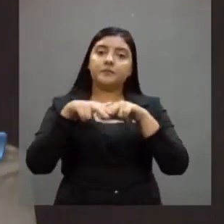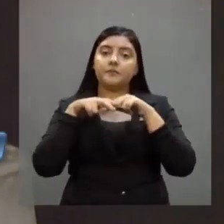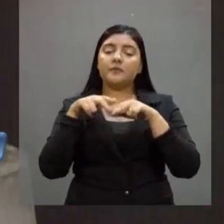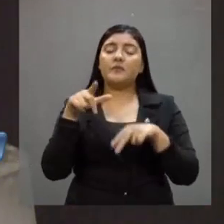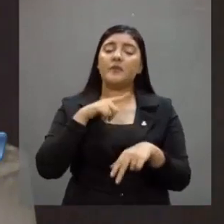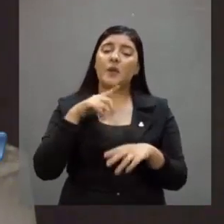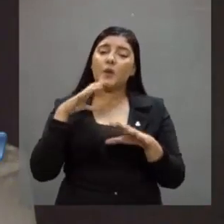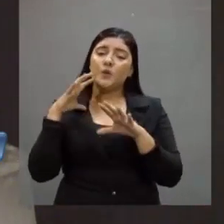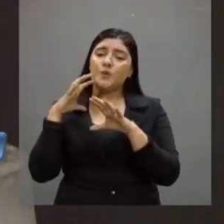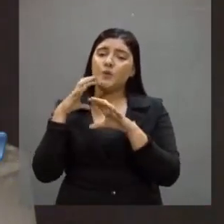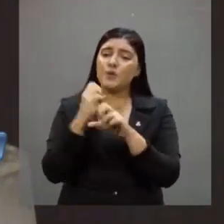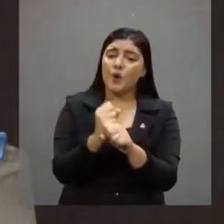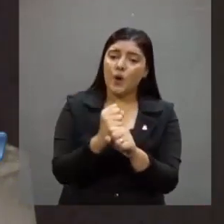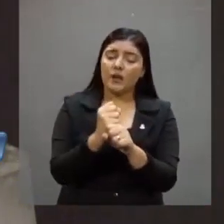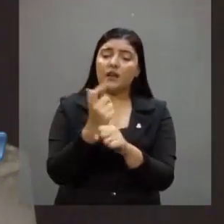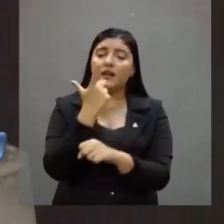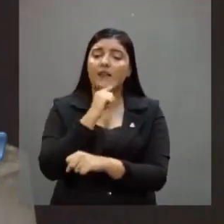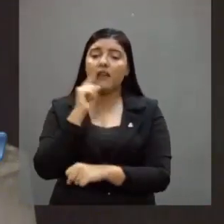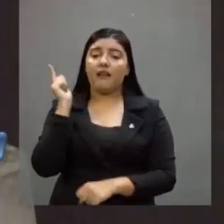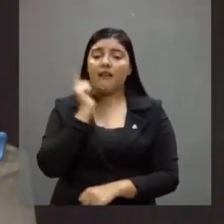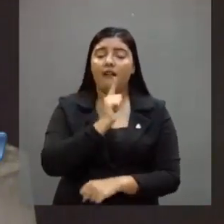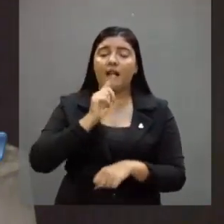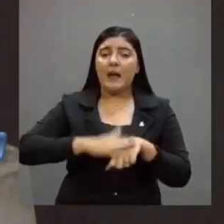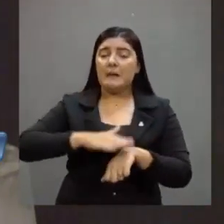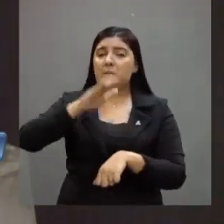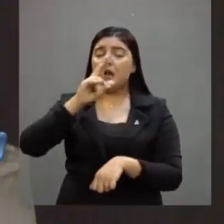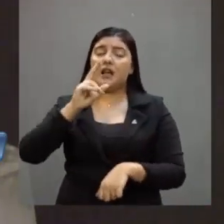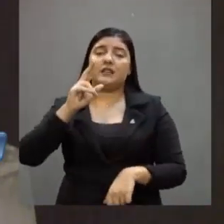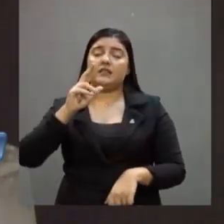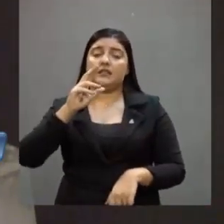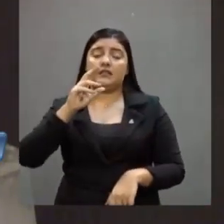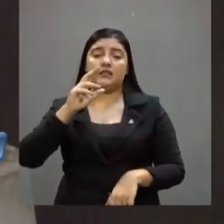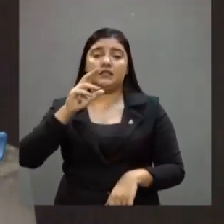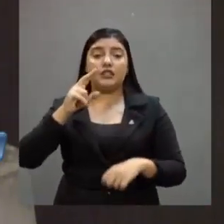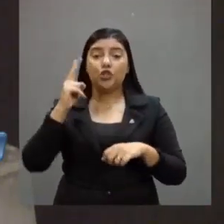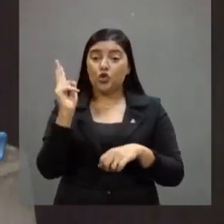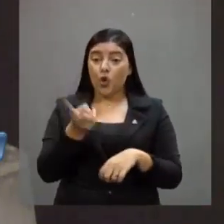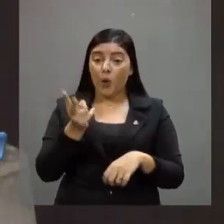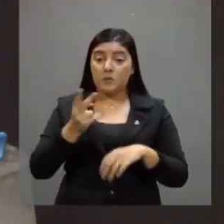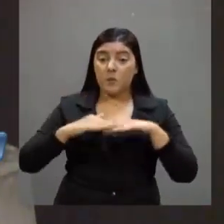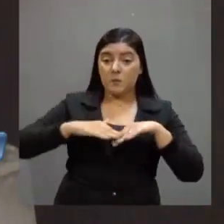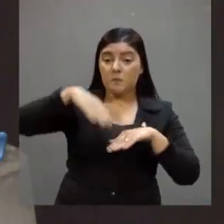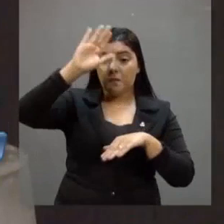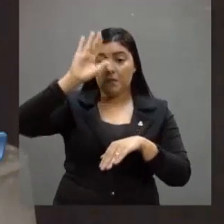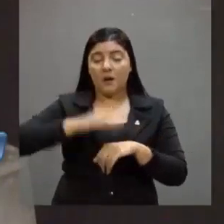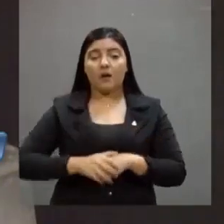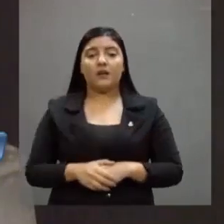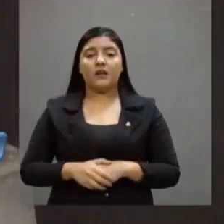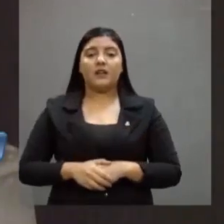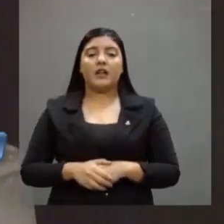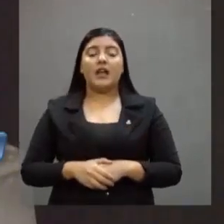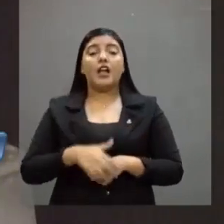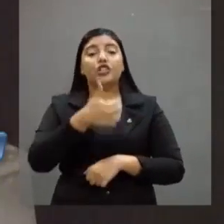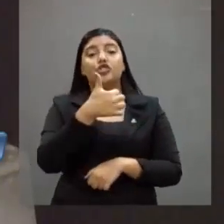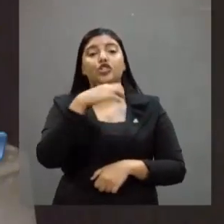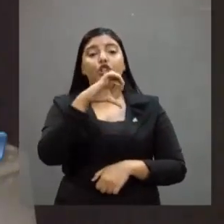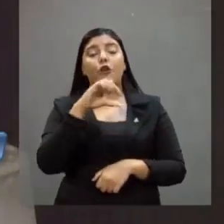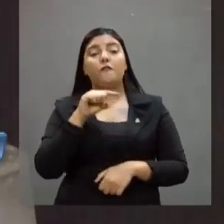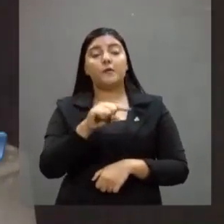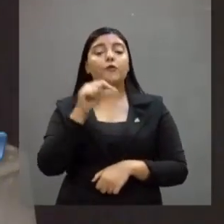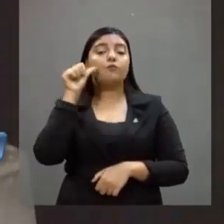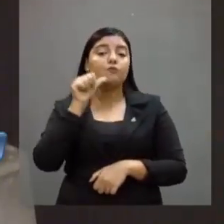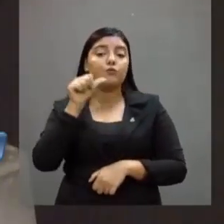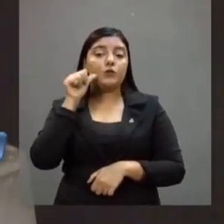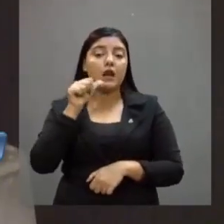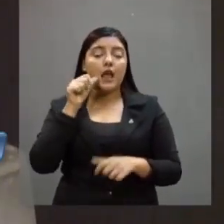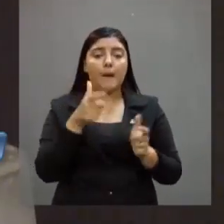Desse total, dos que ganham acima de 2 salários, 19 mil são pensionistas. São mulheres, em a sua